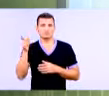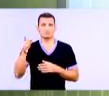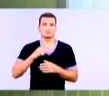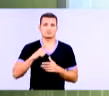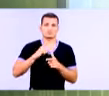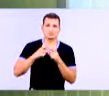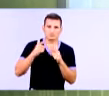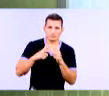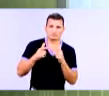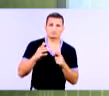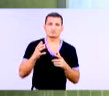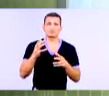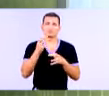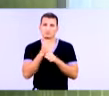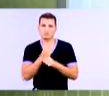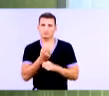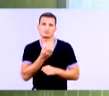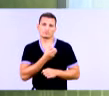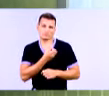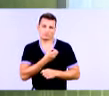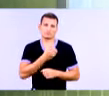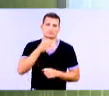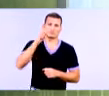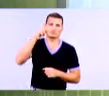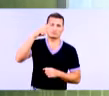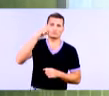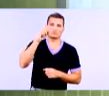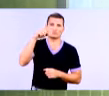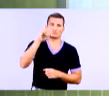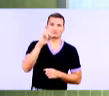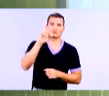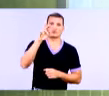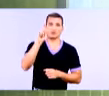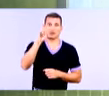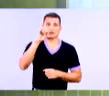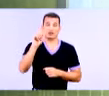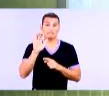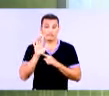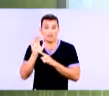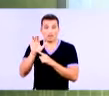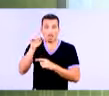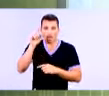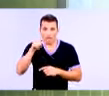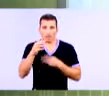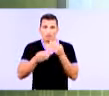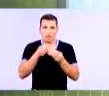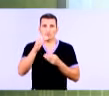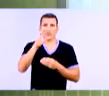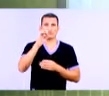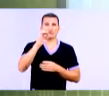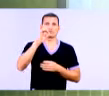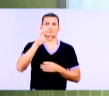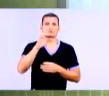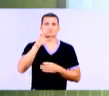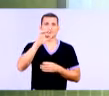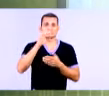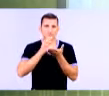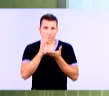de calcular uma média ponderada, então é assim o código em Java que faz o cálculo de uma média